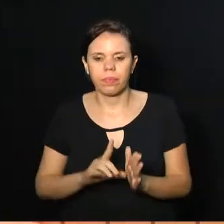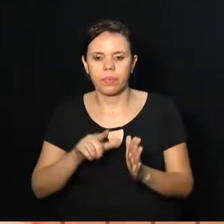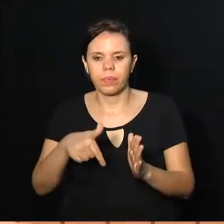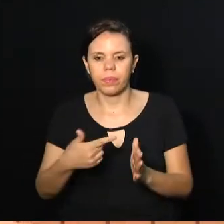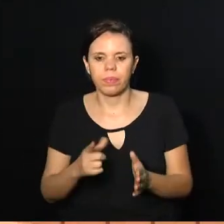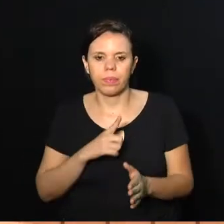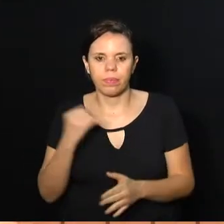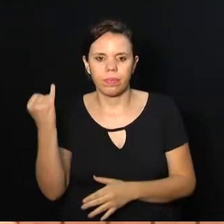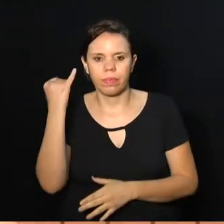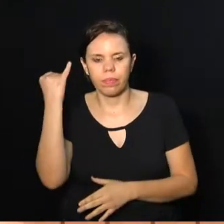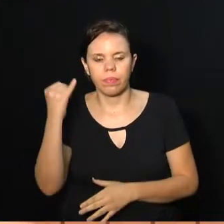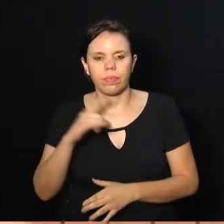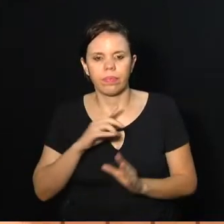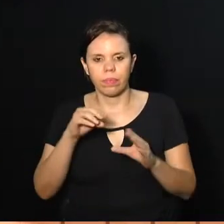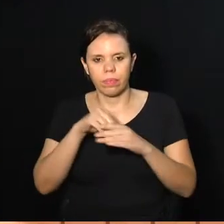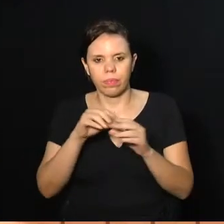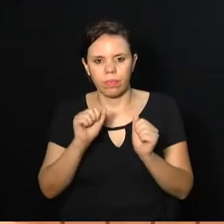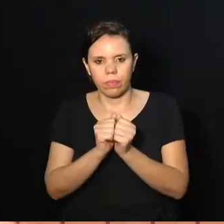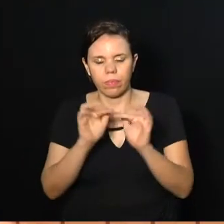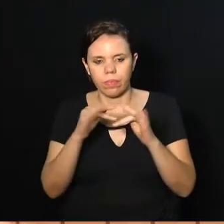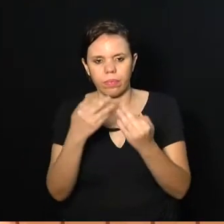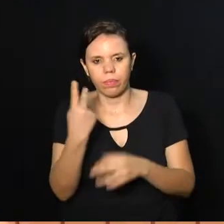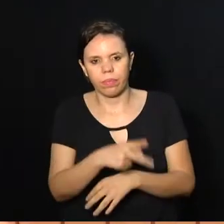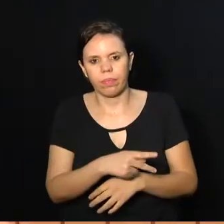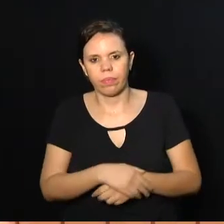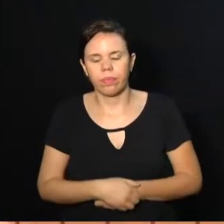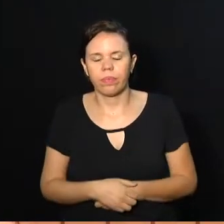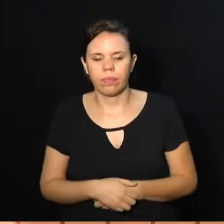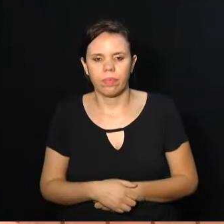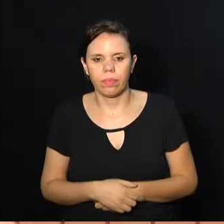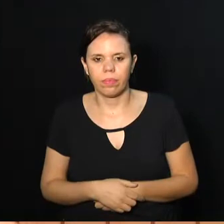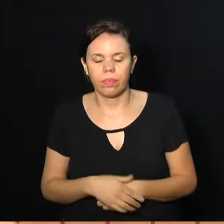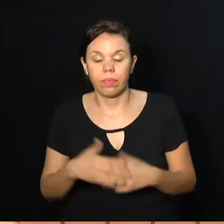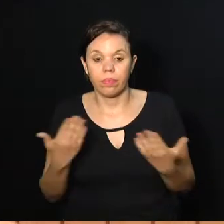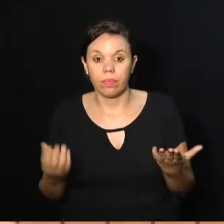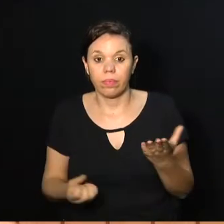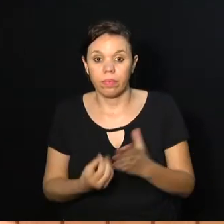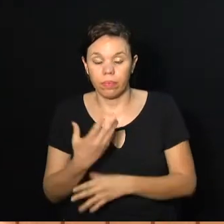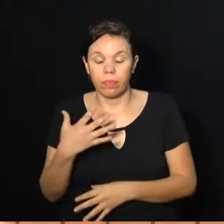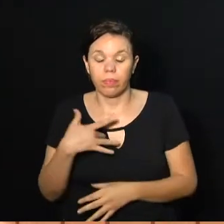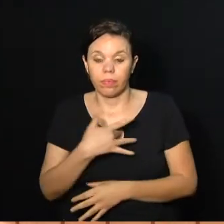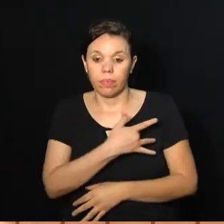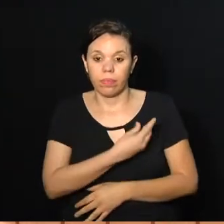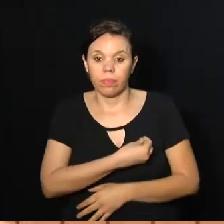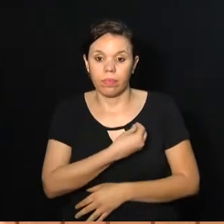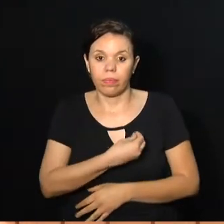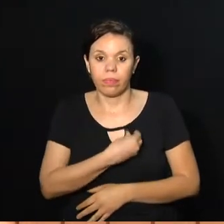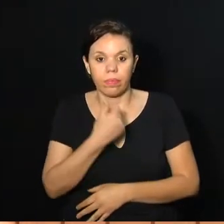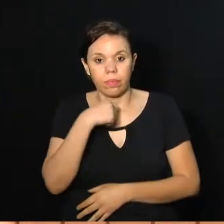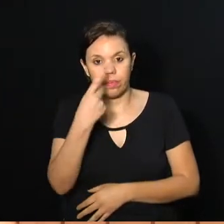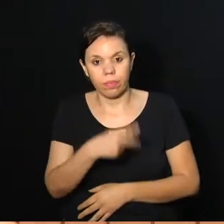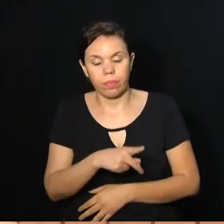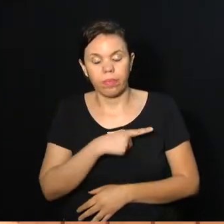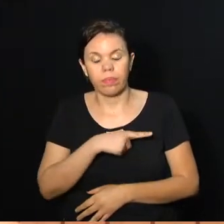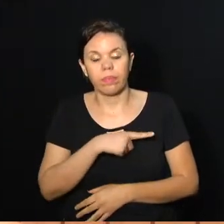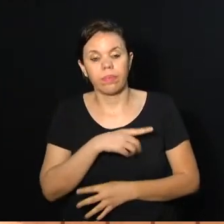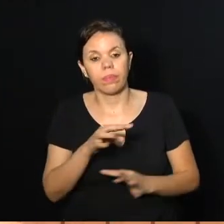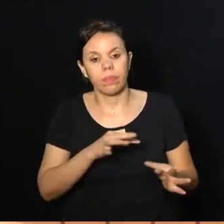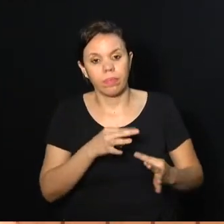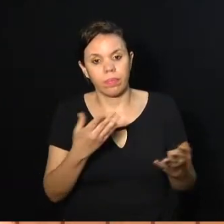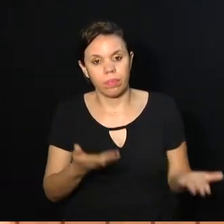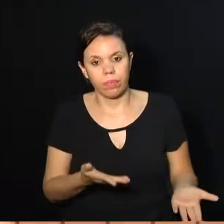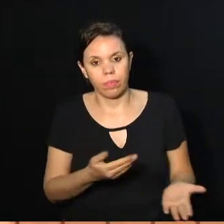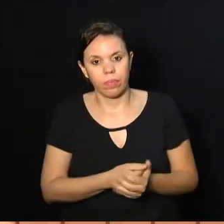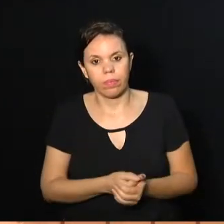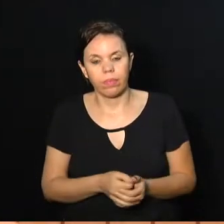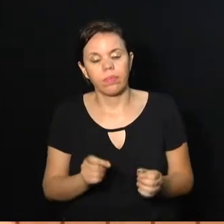mais importante é estar na família dela, com a mãe dela, né? Então, para que isso seja saudável, essa mãe precisa estar tratada, ela precisa